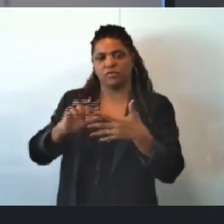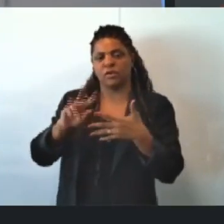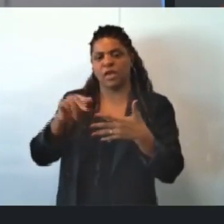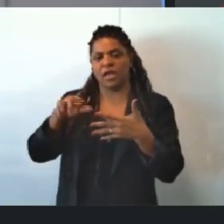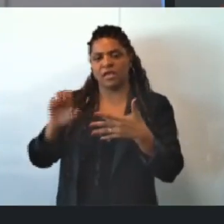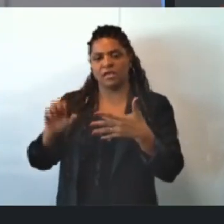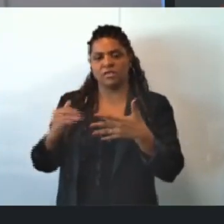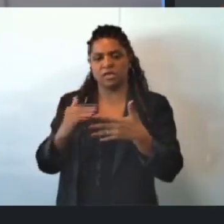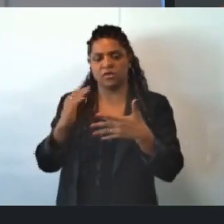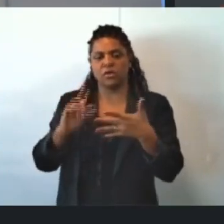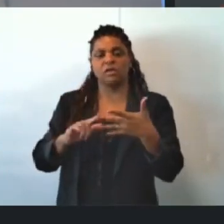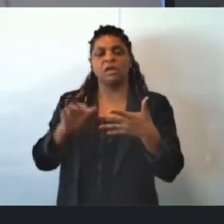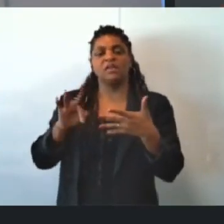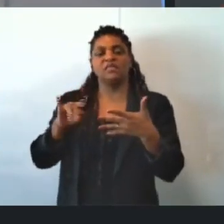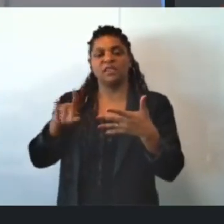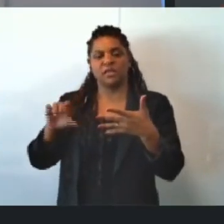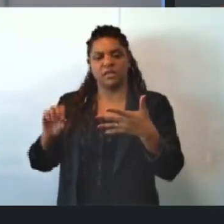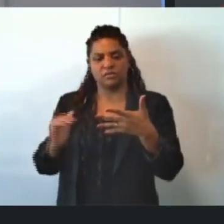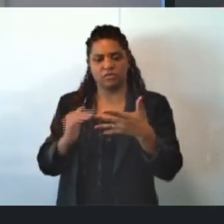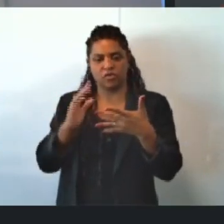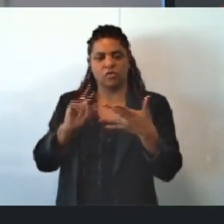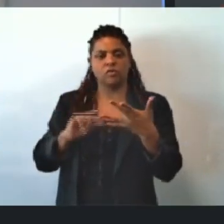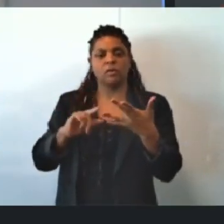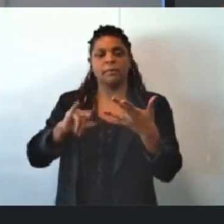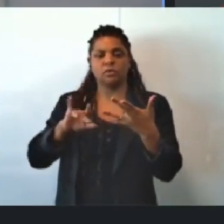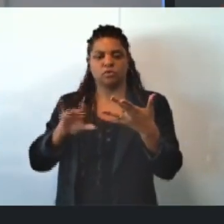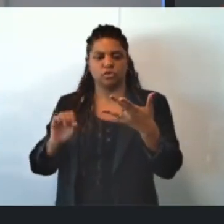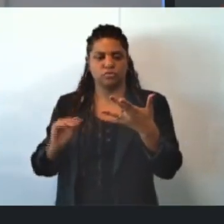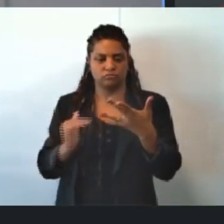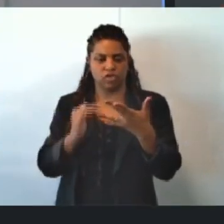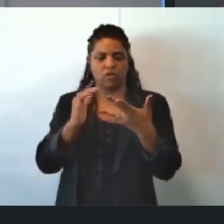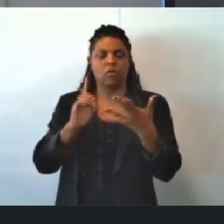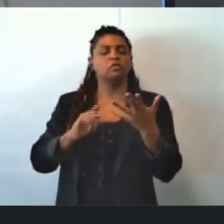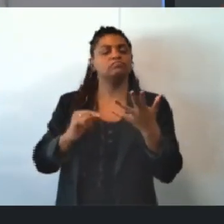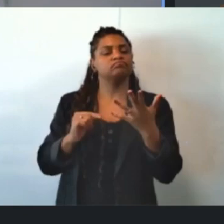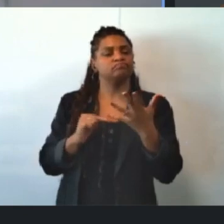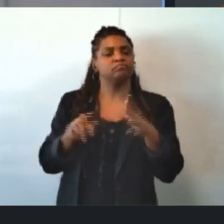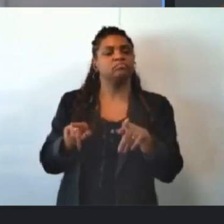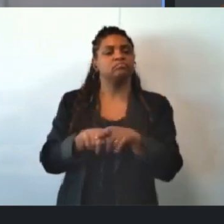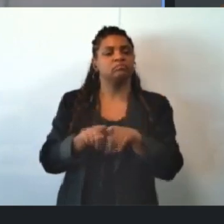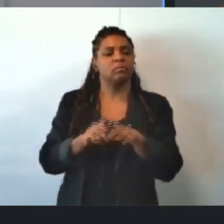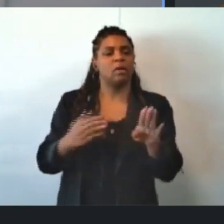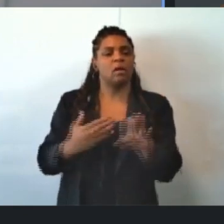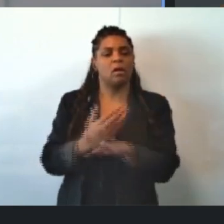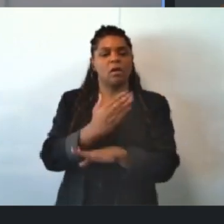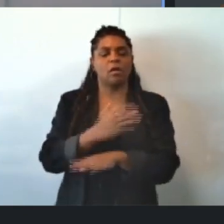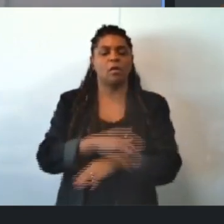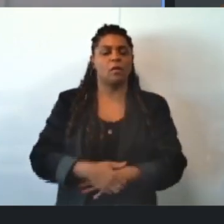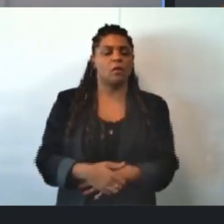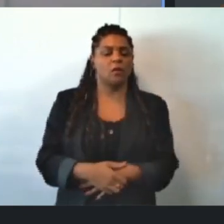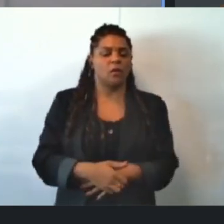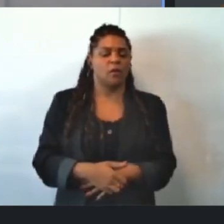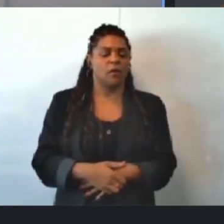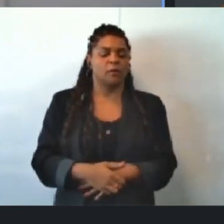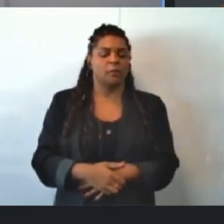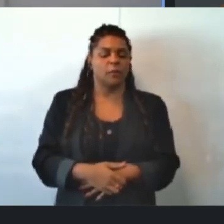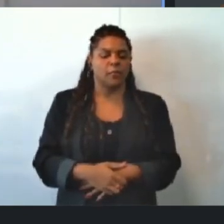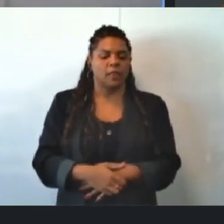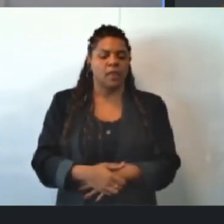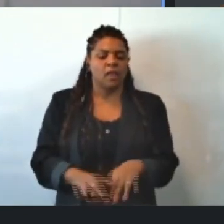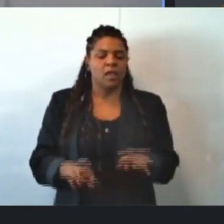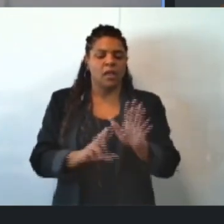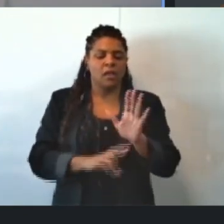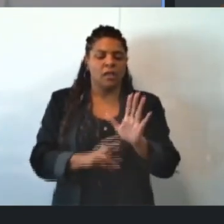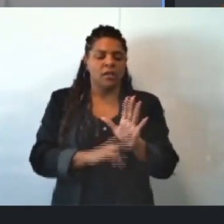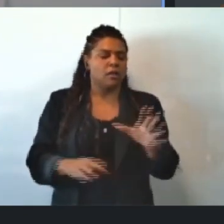acordo com o requerimento. Está aprovado o requerimento 1403. 30º, requerimento de comissão 1404-24, uma